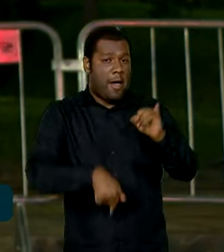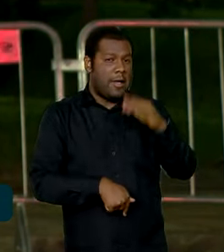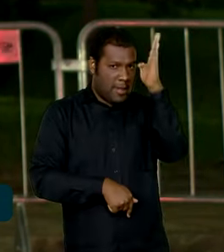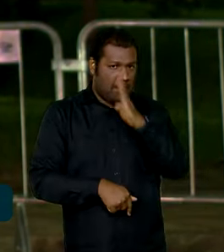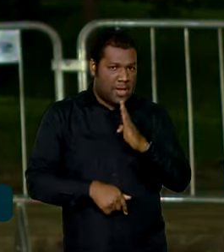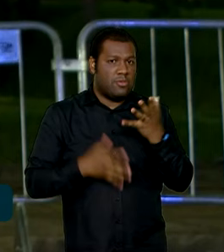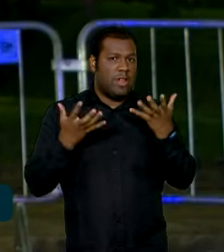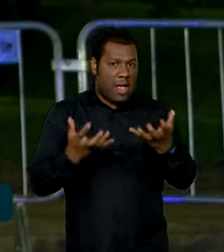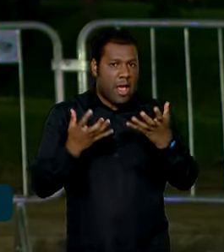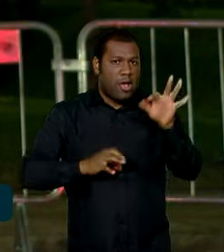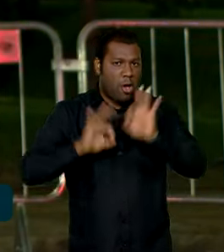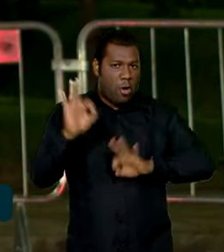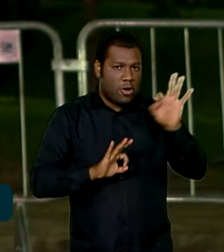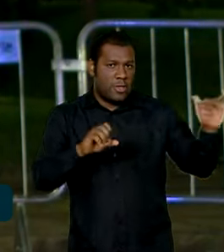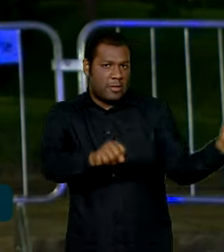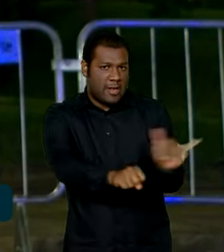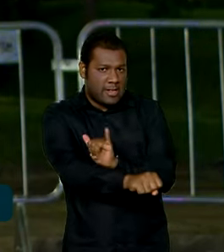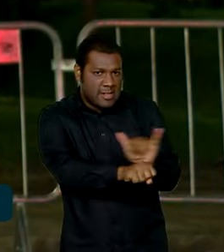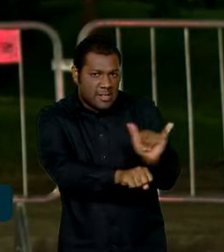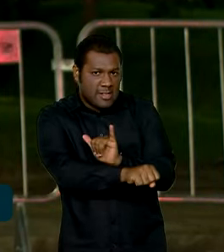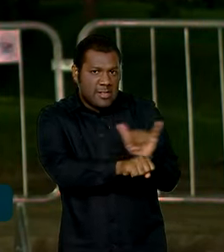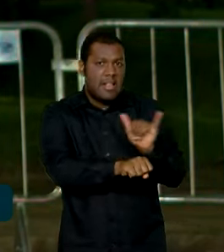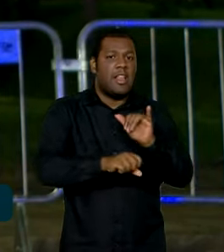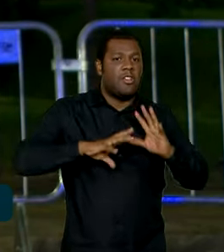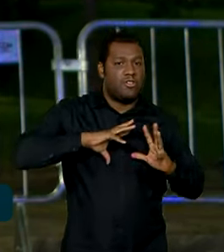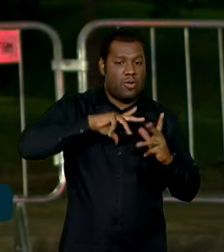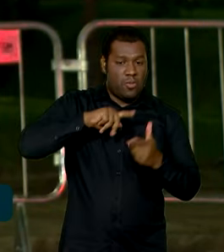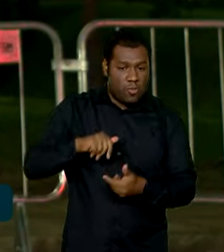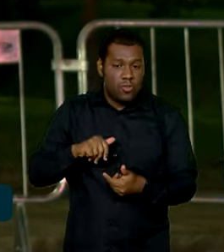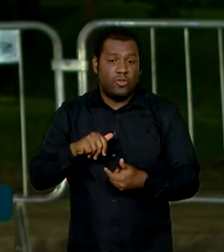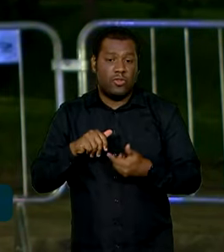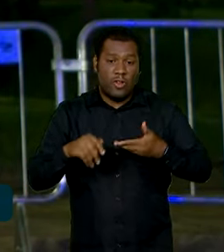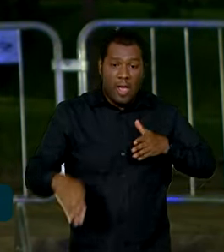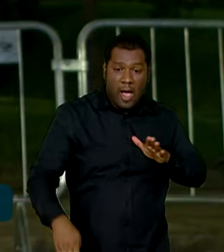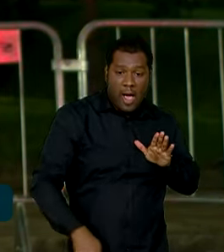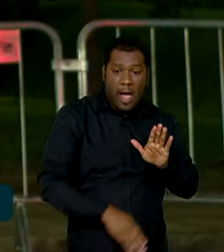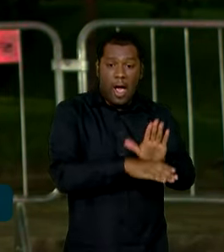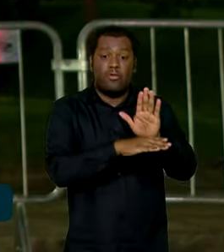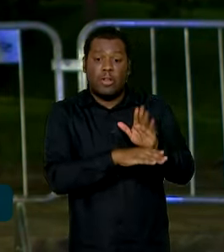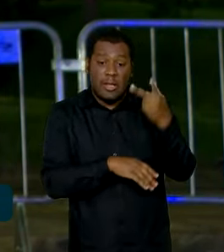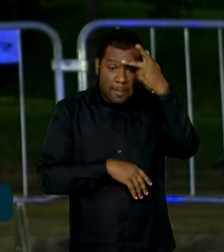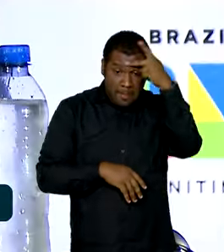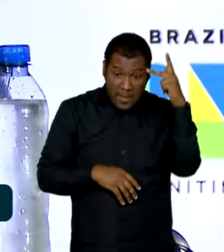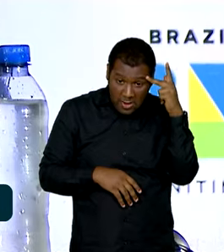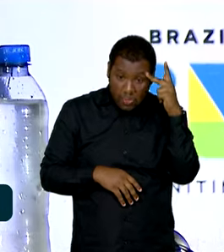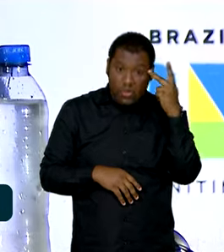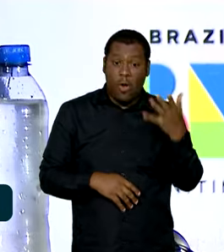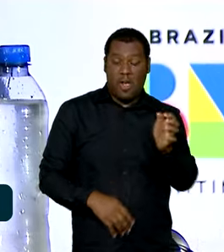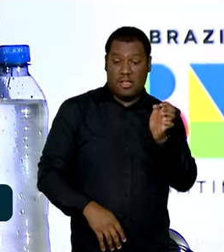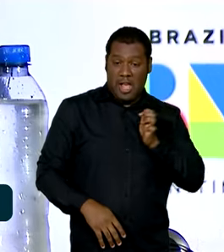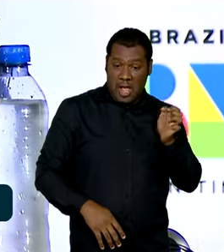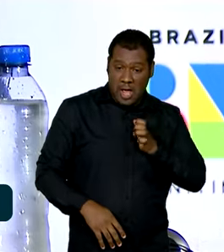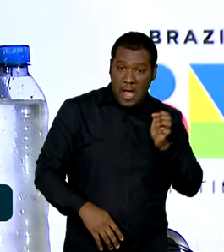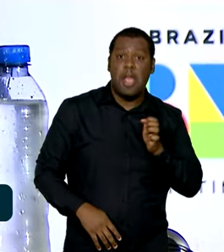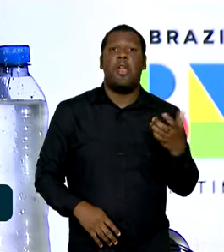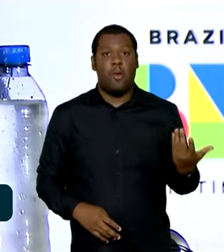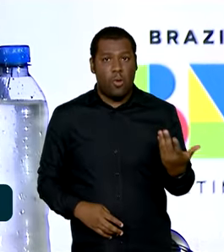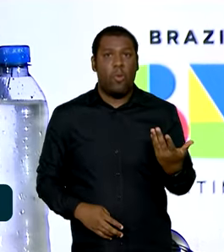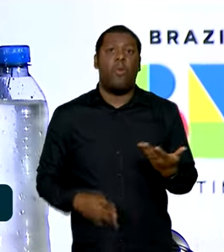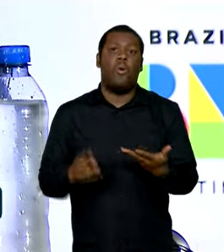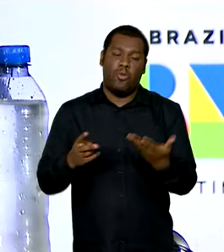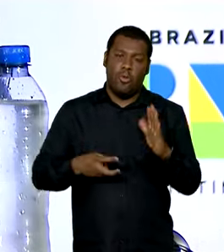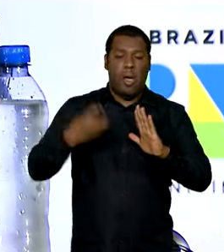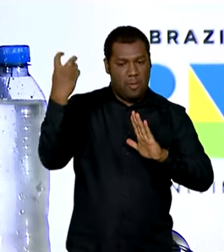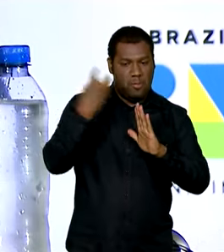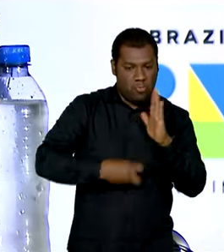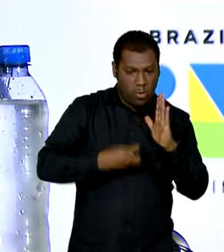desenvolver mecanismos internacionais para taxar os super-ricos. O tema da desigualdade